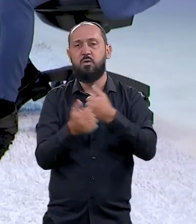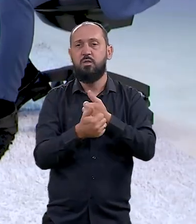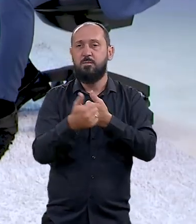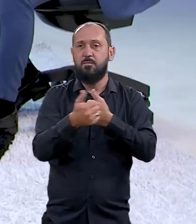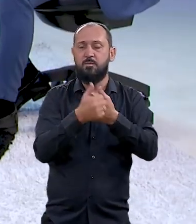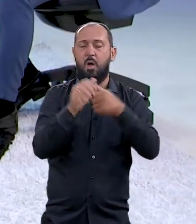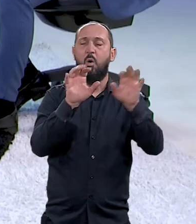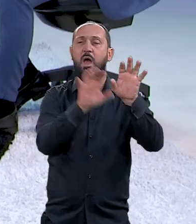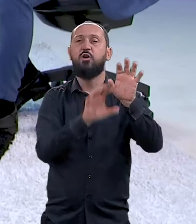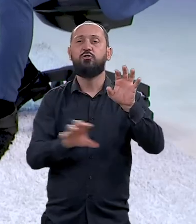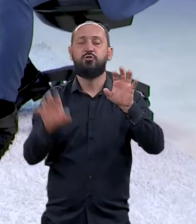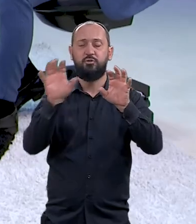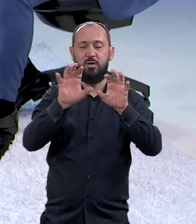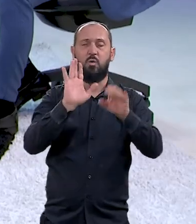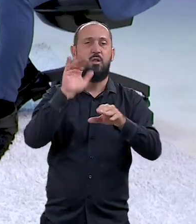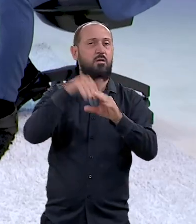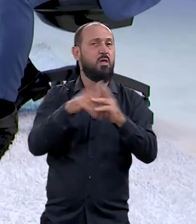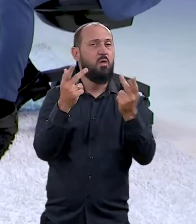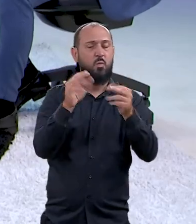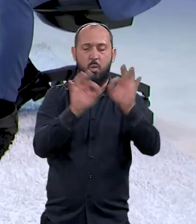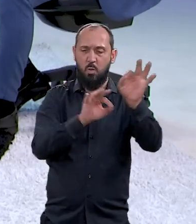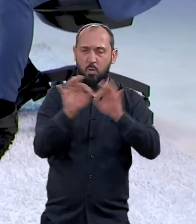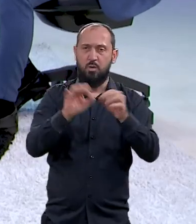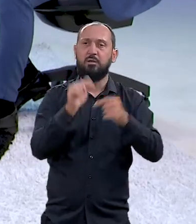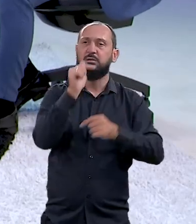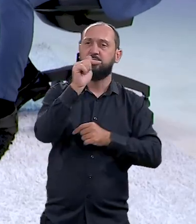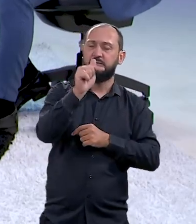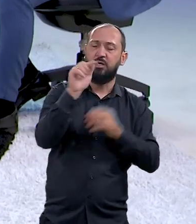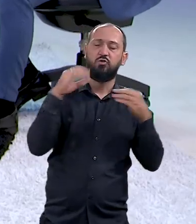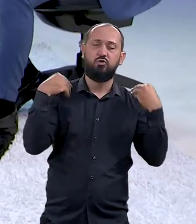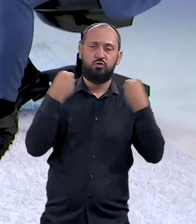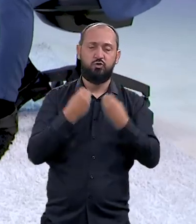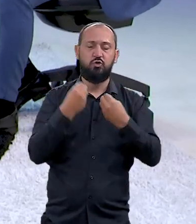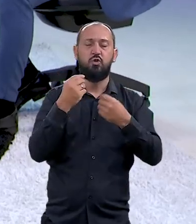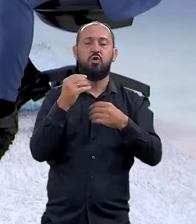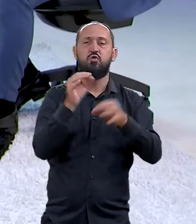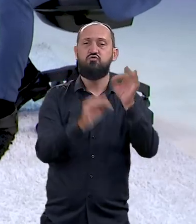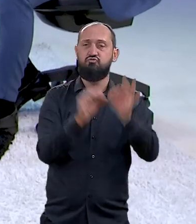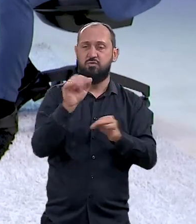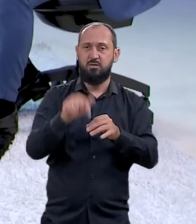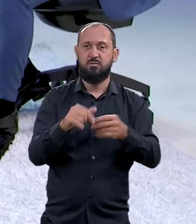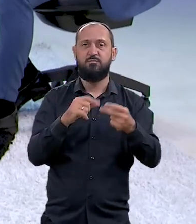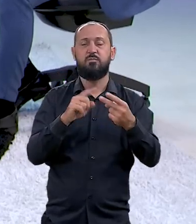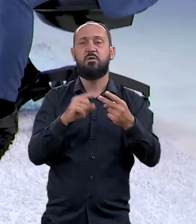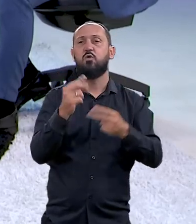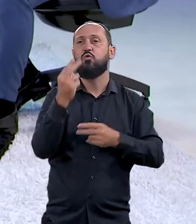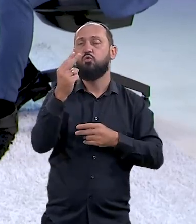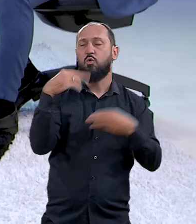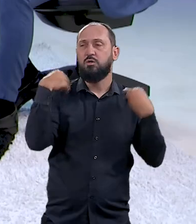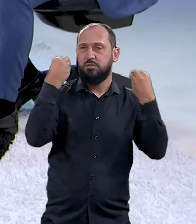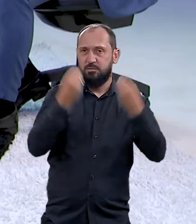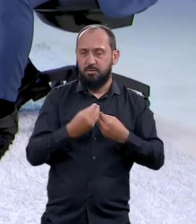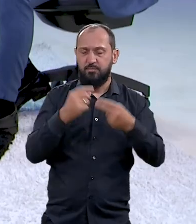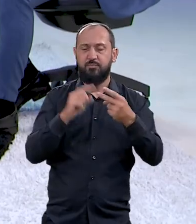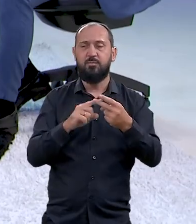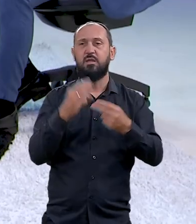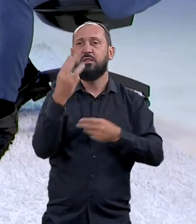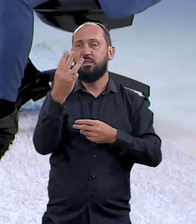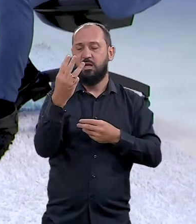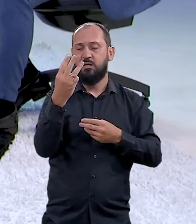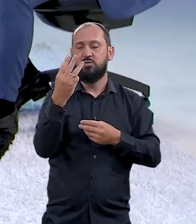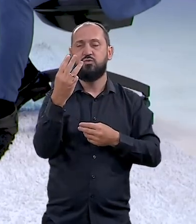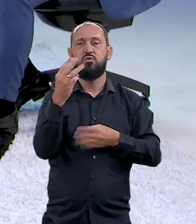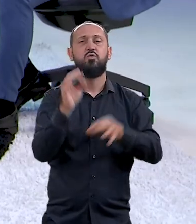Tribunal Federal, ministros do STJ e 2 advogados compondo a representação da classe dos advogados, né?